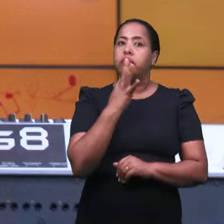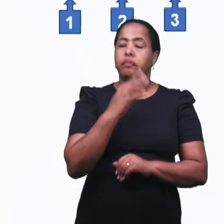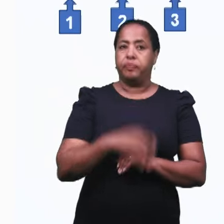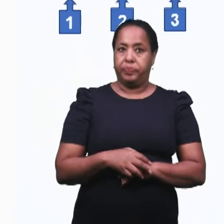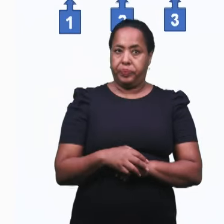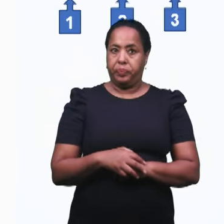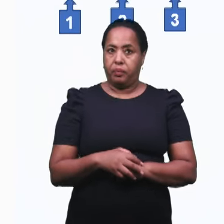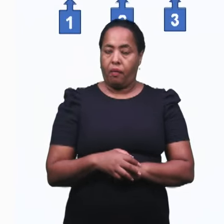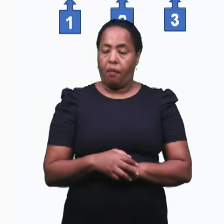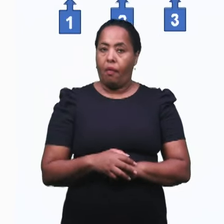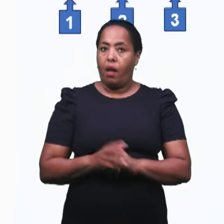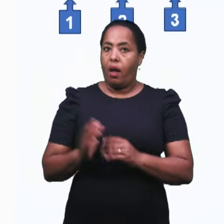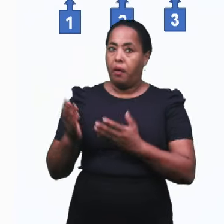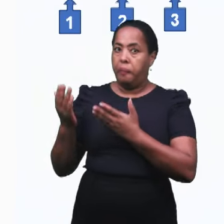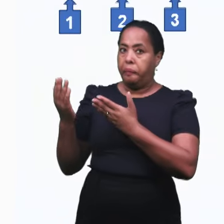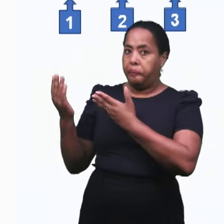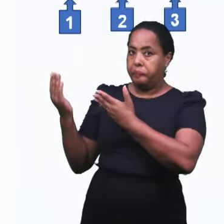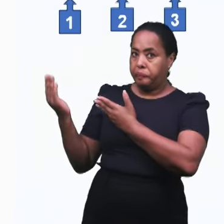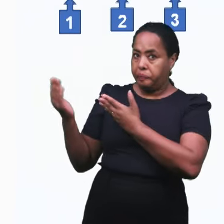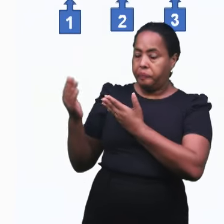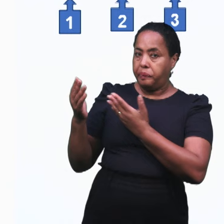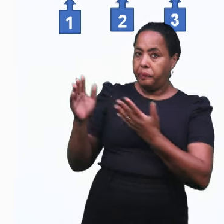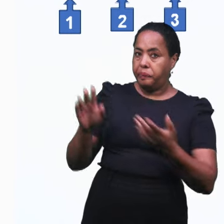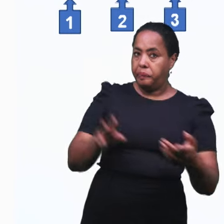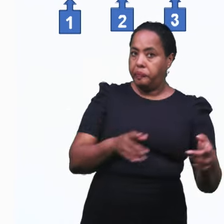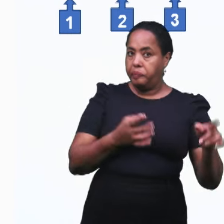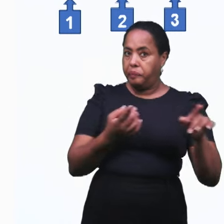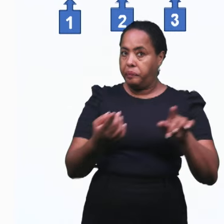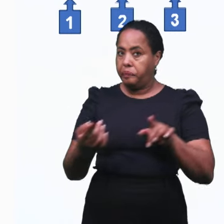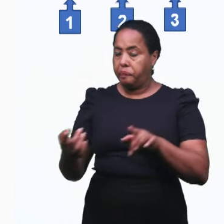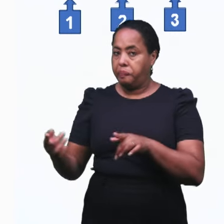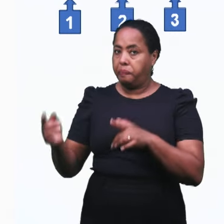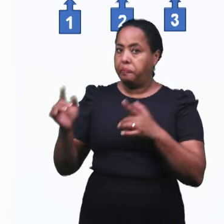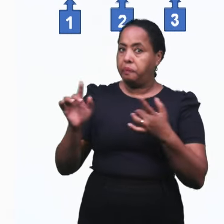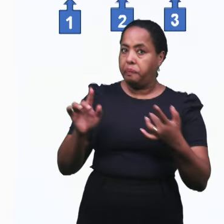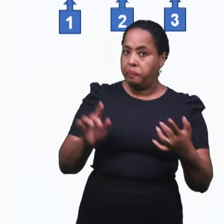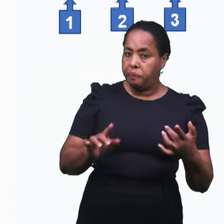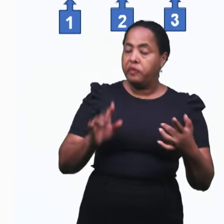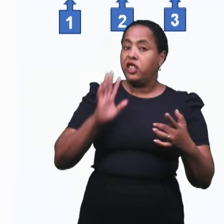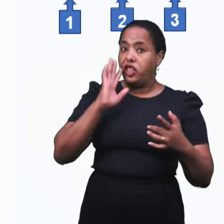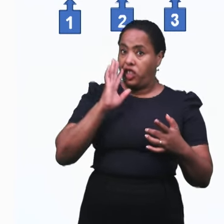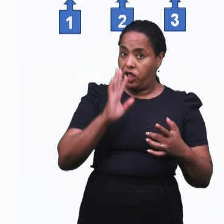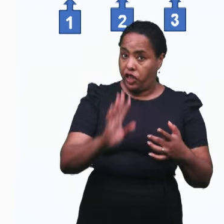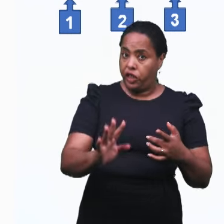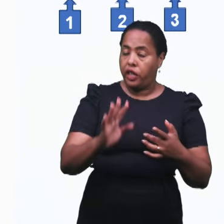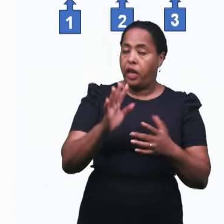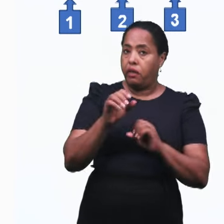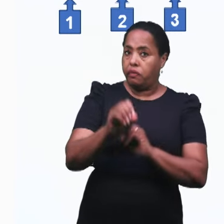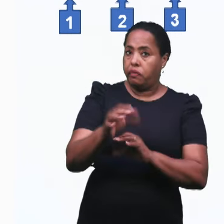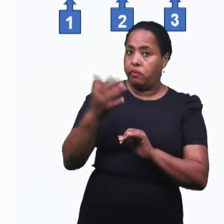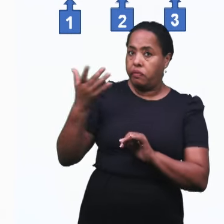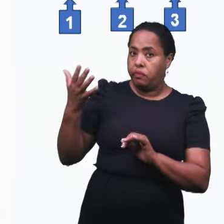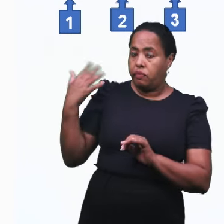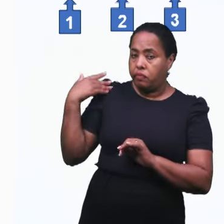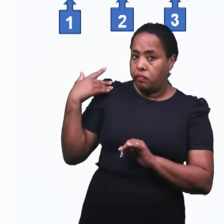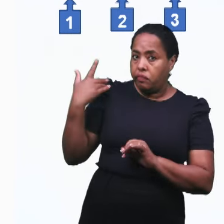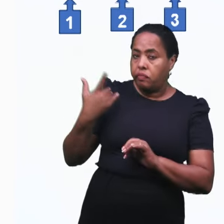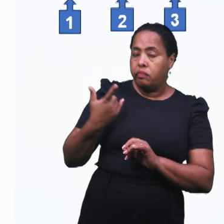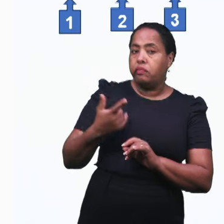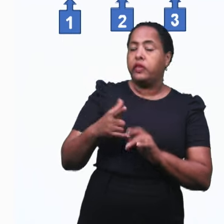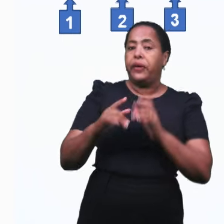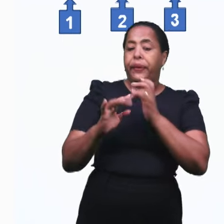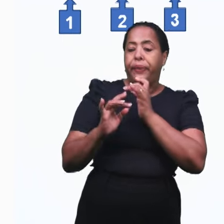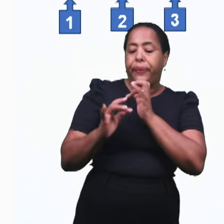Aqui está a melodia, até que nós já vimos nas aulas passadas com os instrumentos